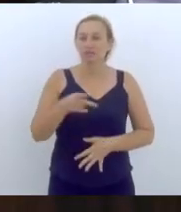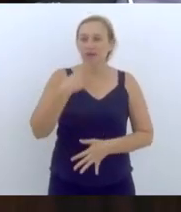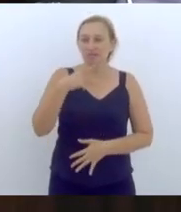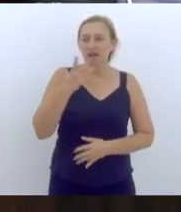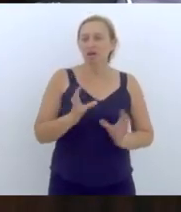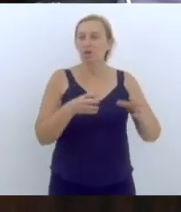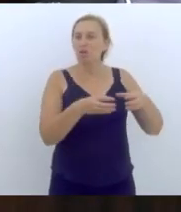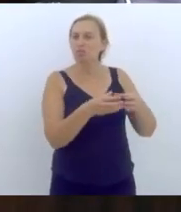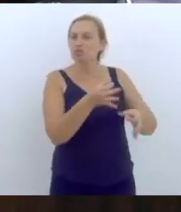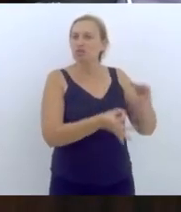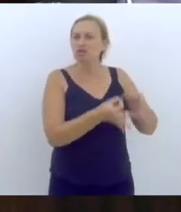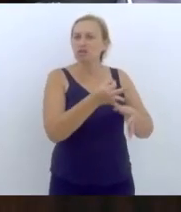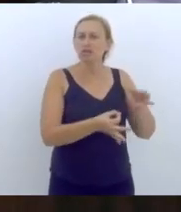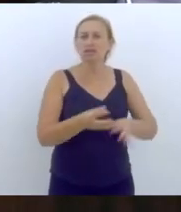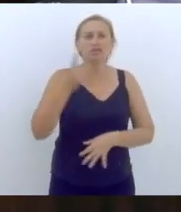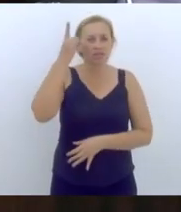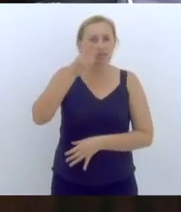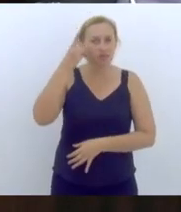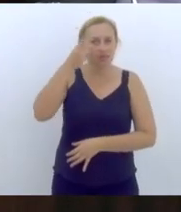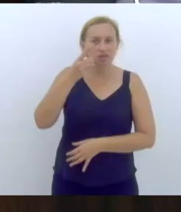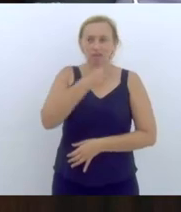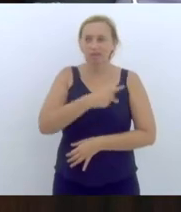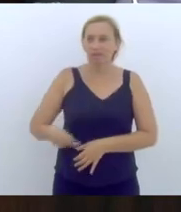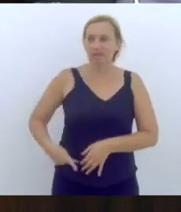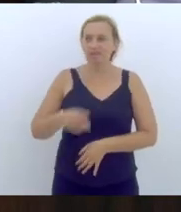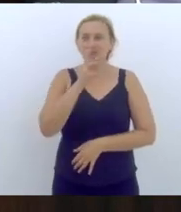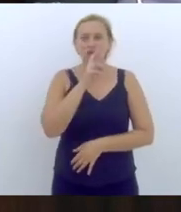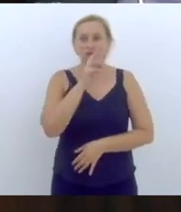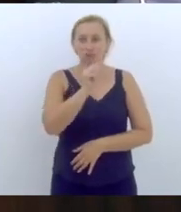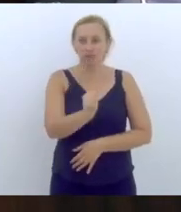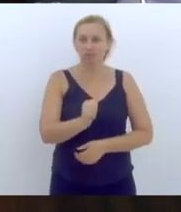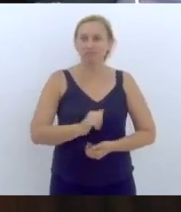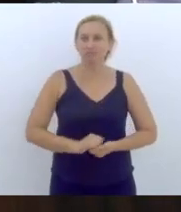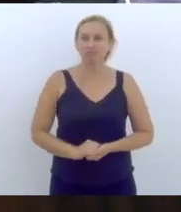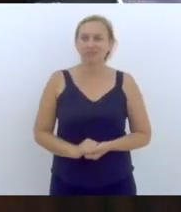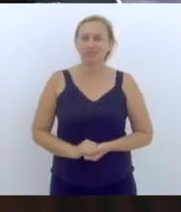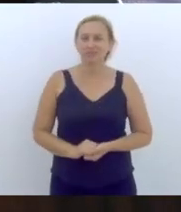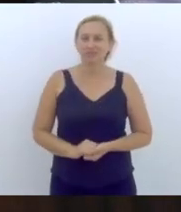pela Comissão de Constituição e Justiça, o deputado presidente Rodrigo Amorim.